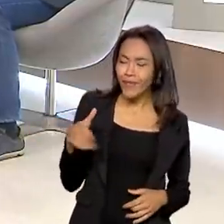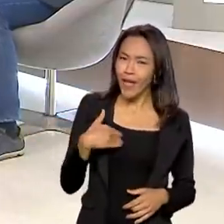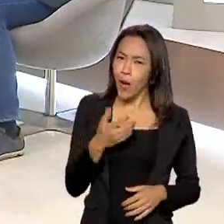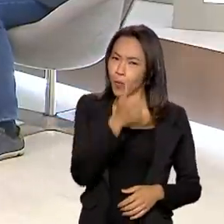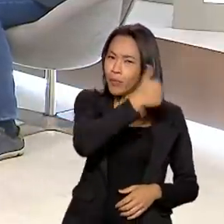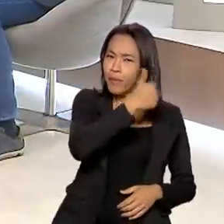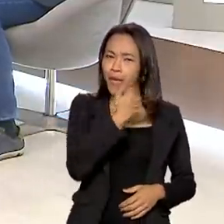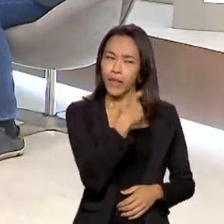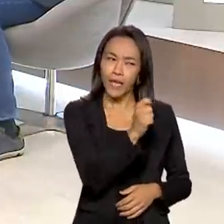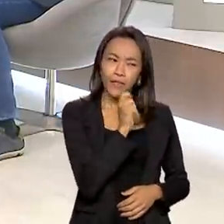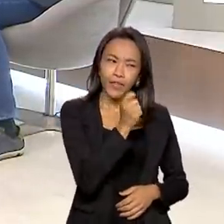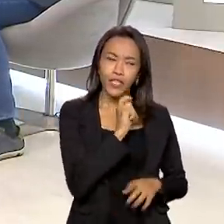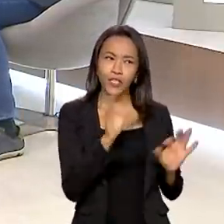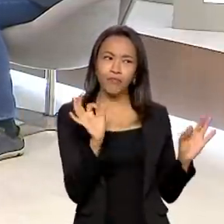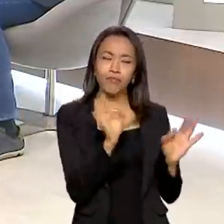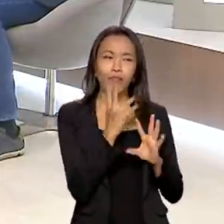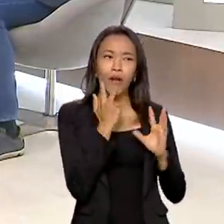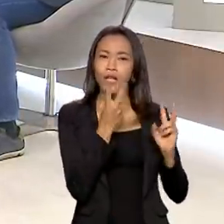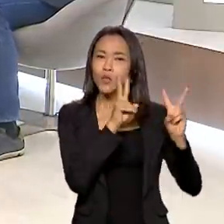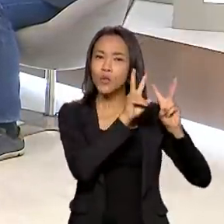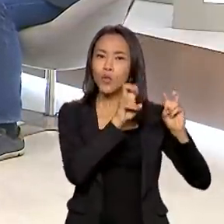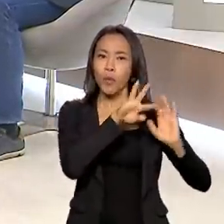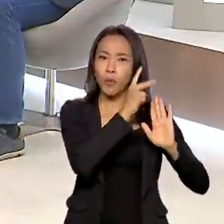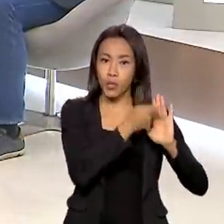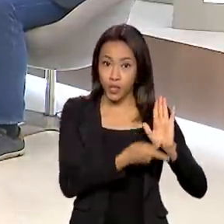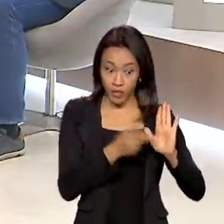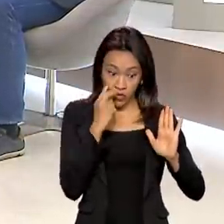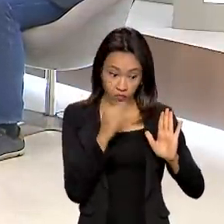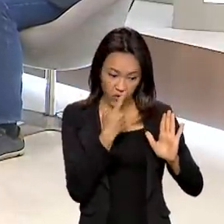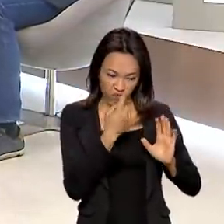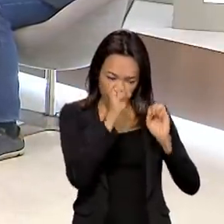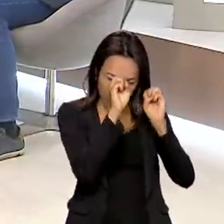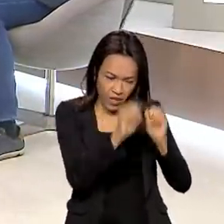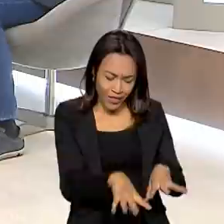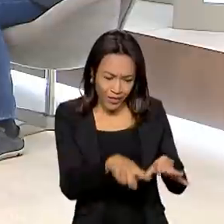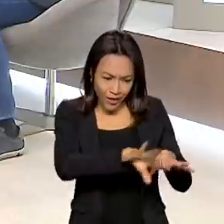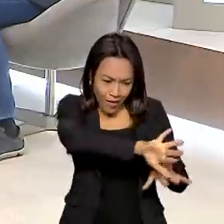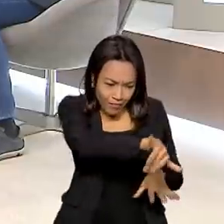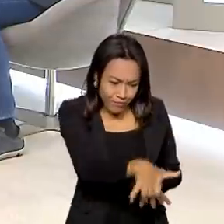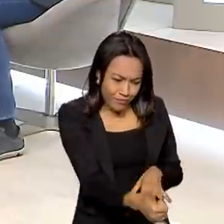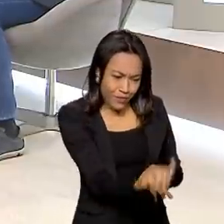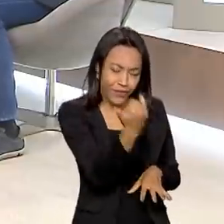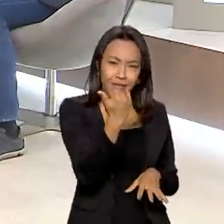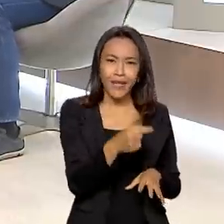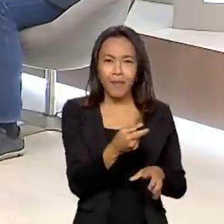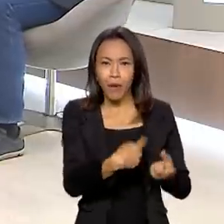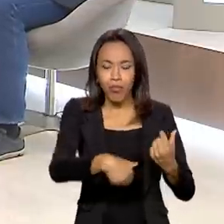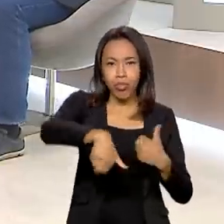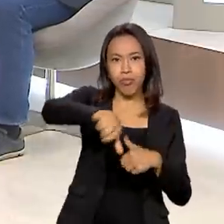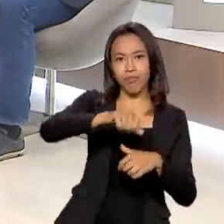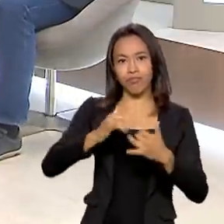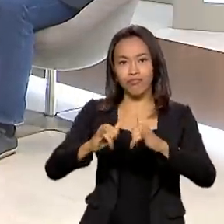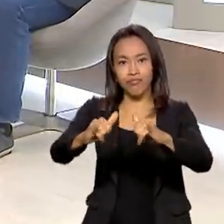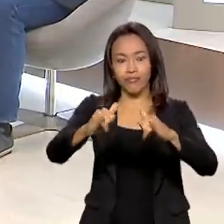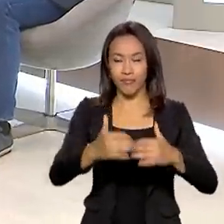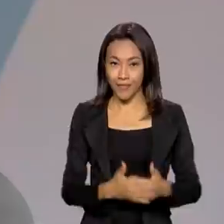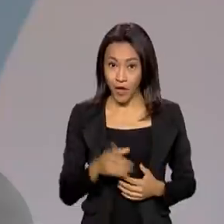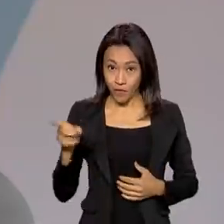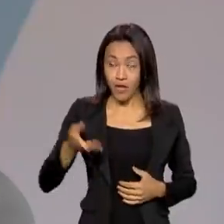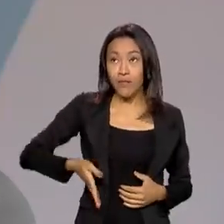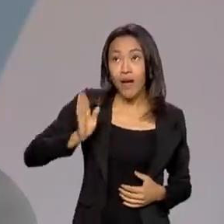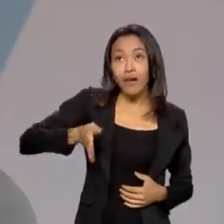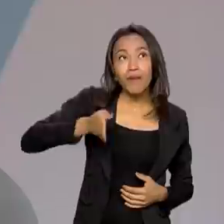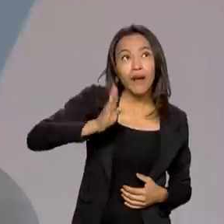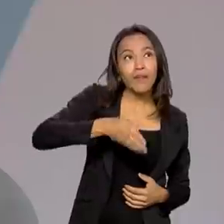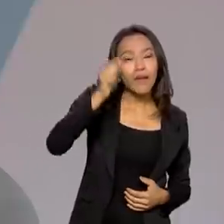bloco falando sobre projetos que já enxergam o lixo como uma preciosa matéria-prima aí para a geração de energia. O senhor rodou aí o Brasil